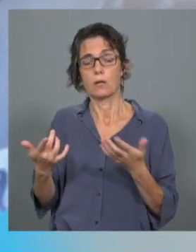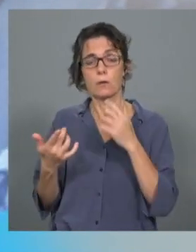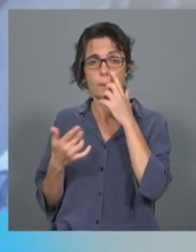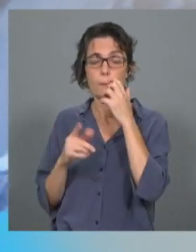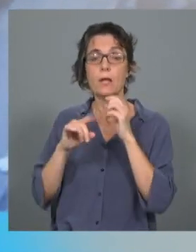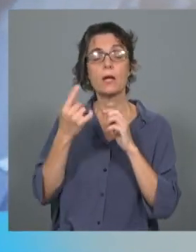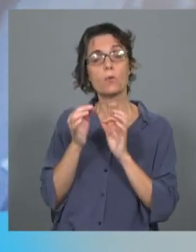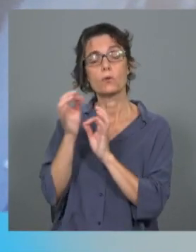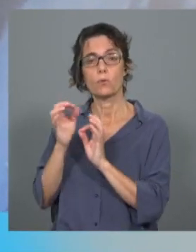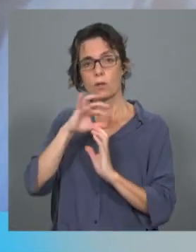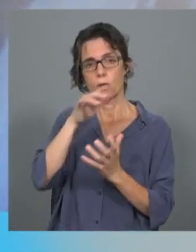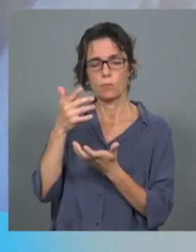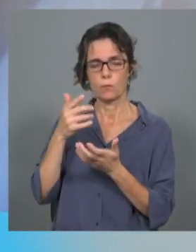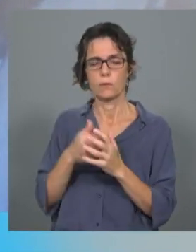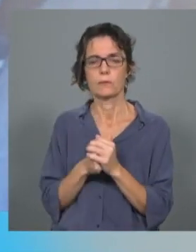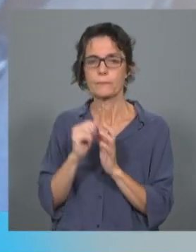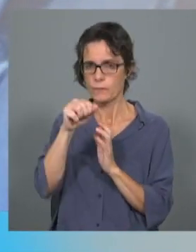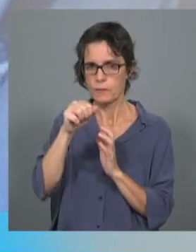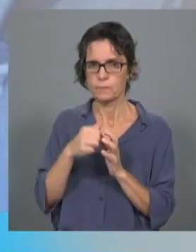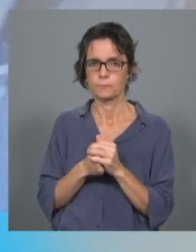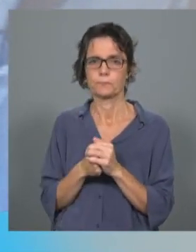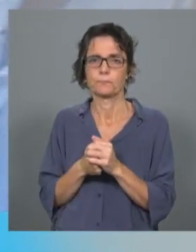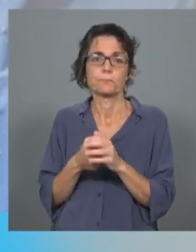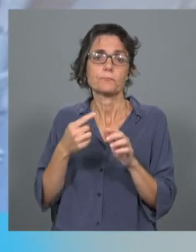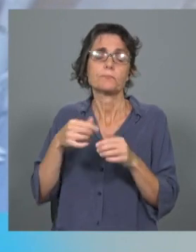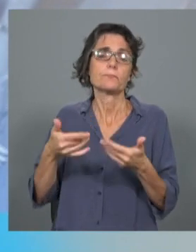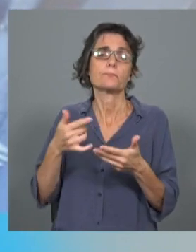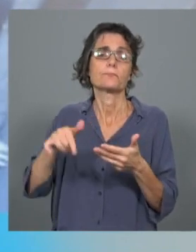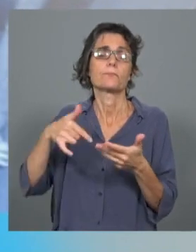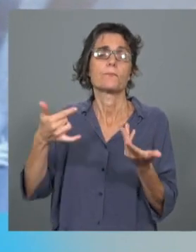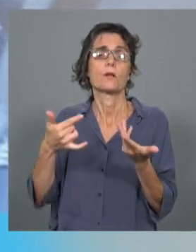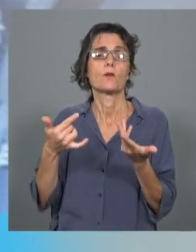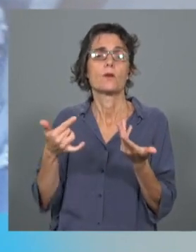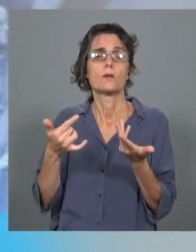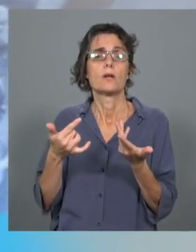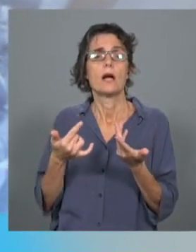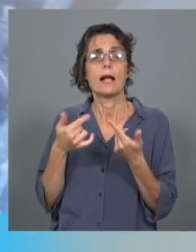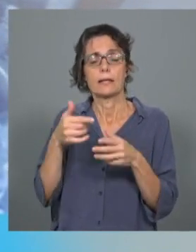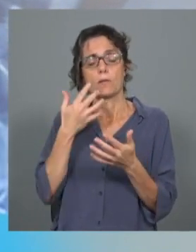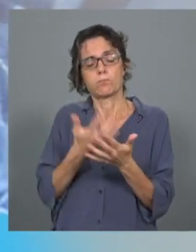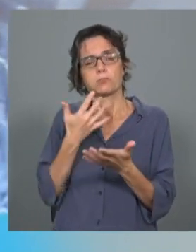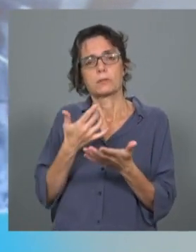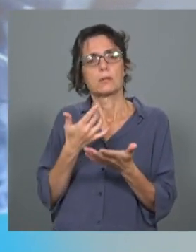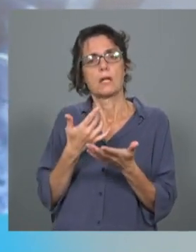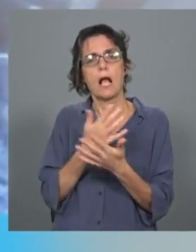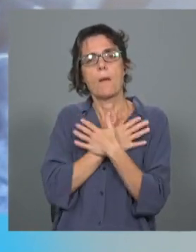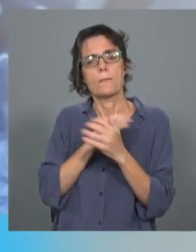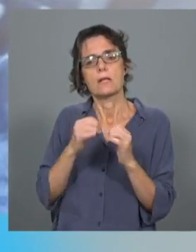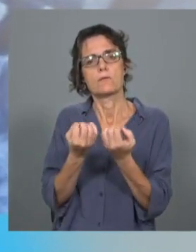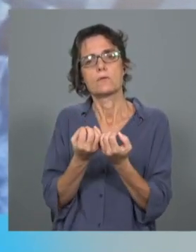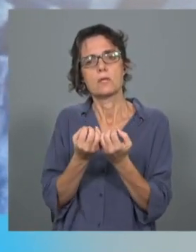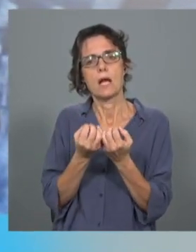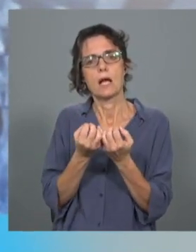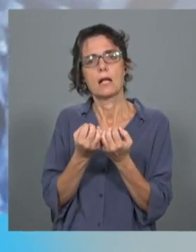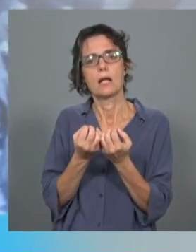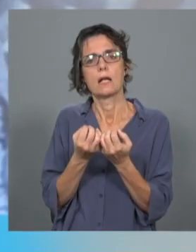comum. Sobre o cuidado da casa comum. E por isso também está a amizade e a fraternidade social, a fraternidade e a amizade social no cuidado da casa